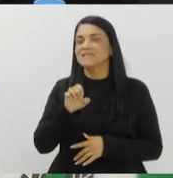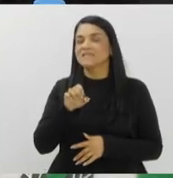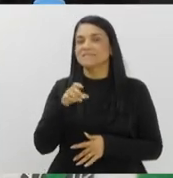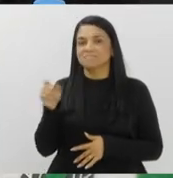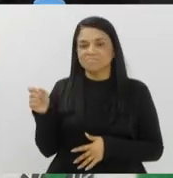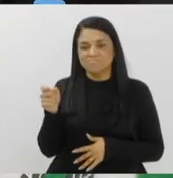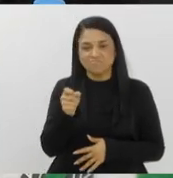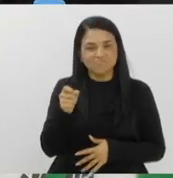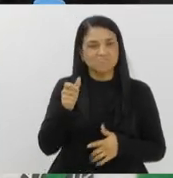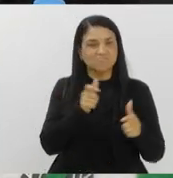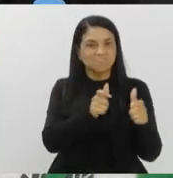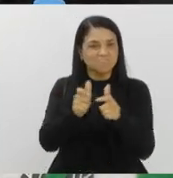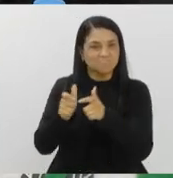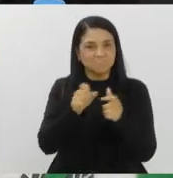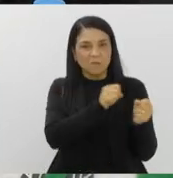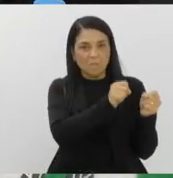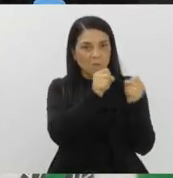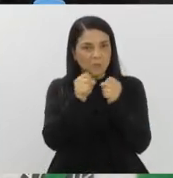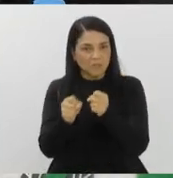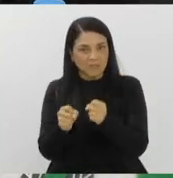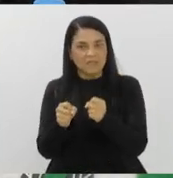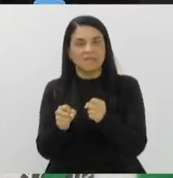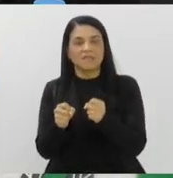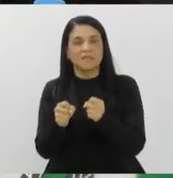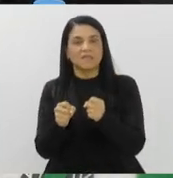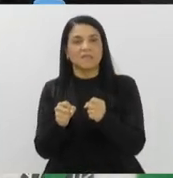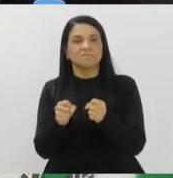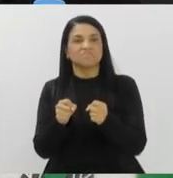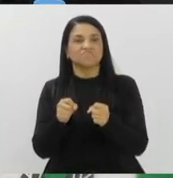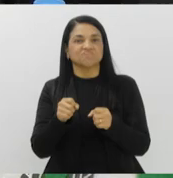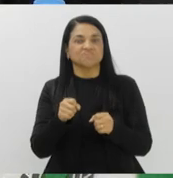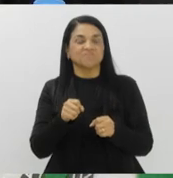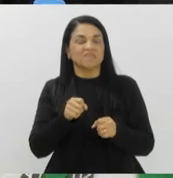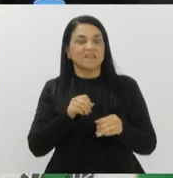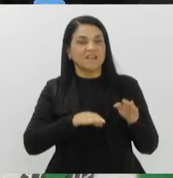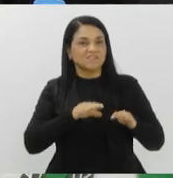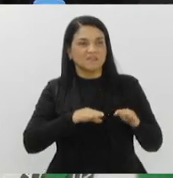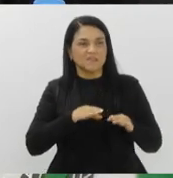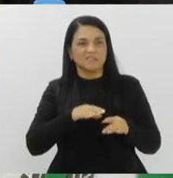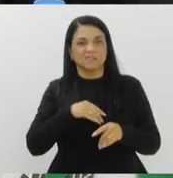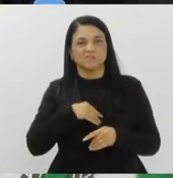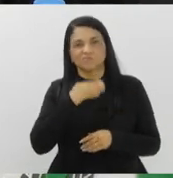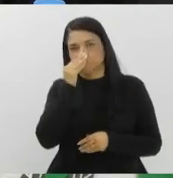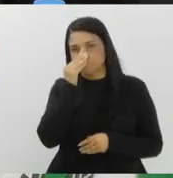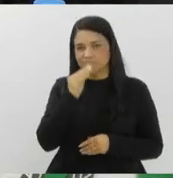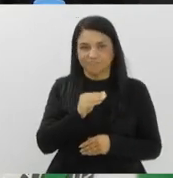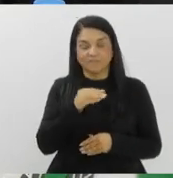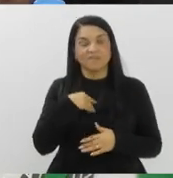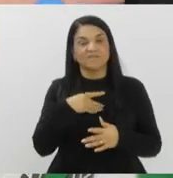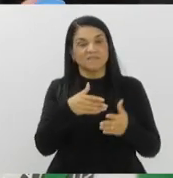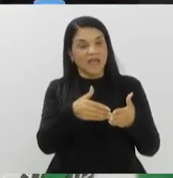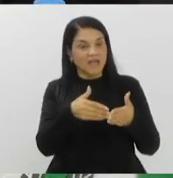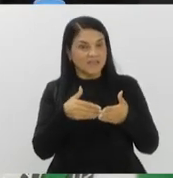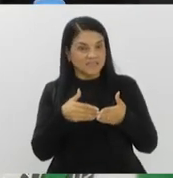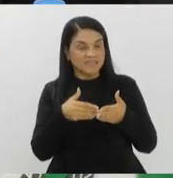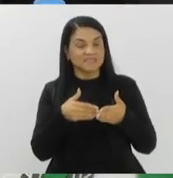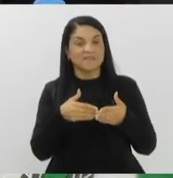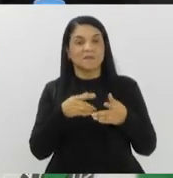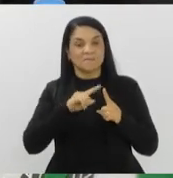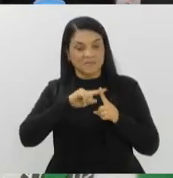espaços de poder que muitas vezes são negados a nós, né? A gente falava há pouco da licença maternidade, mas não